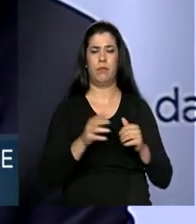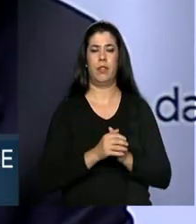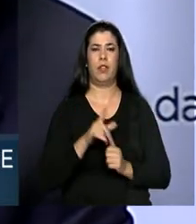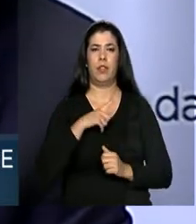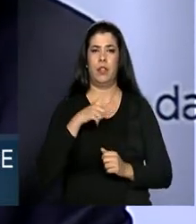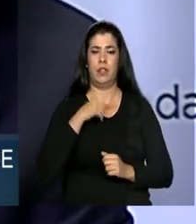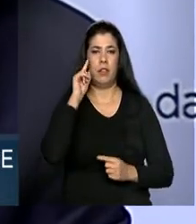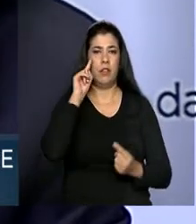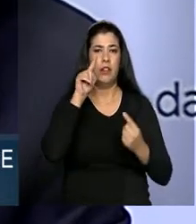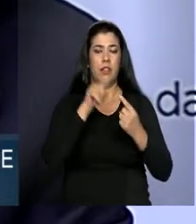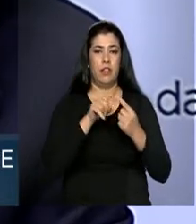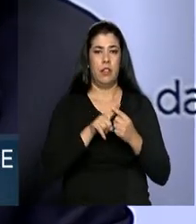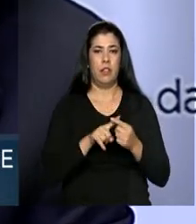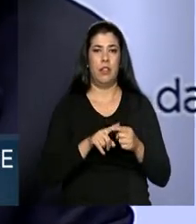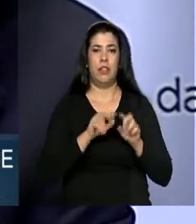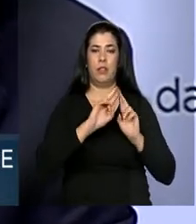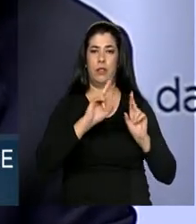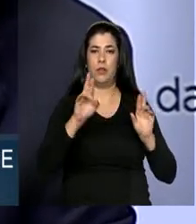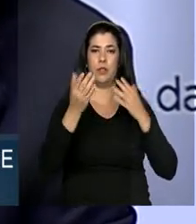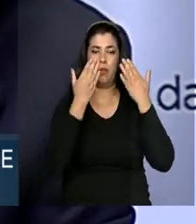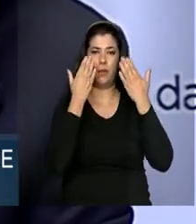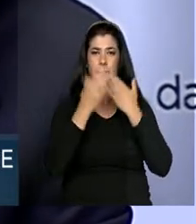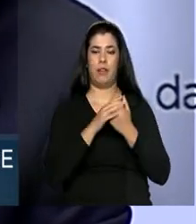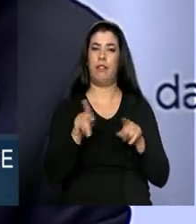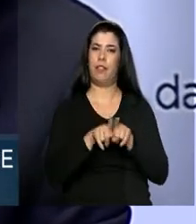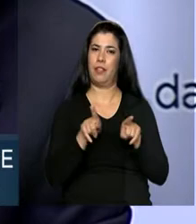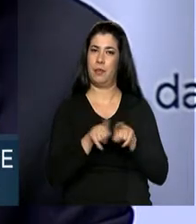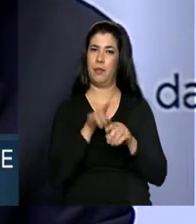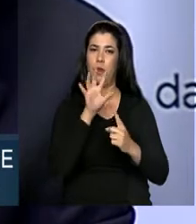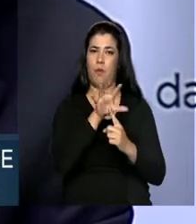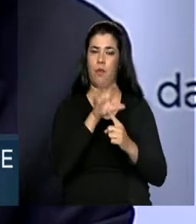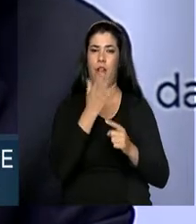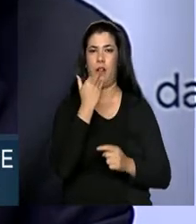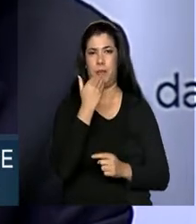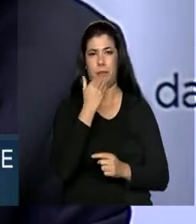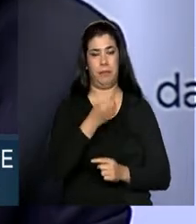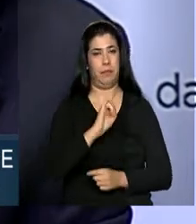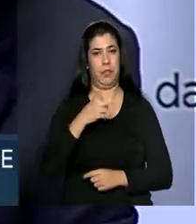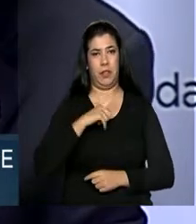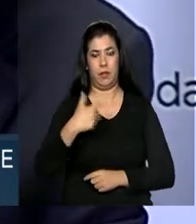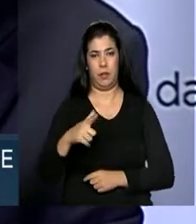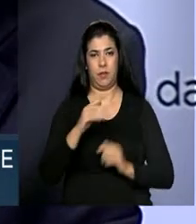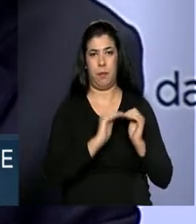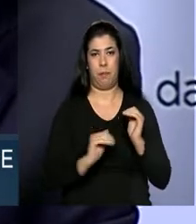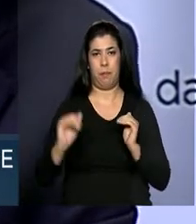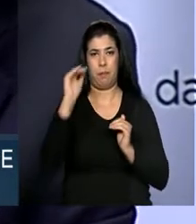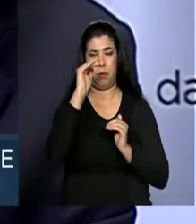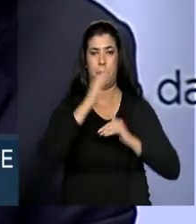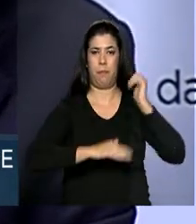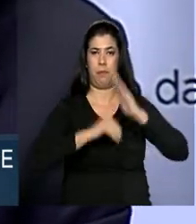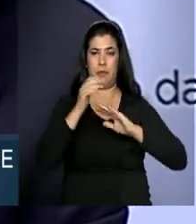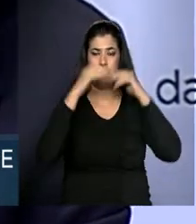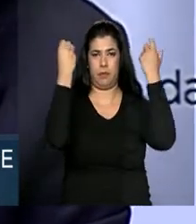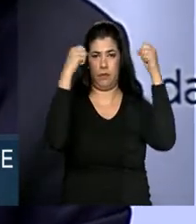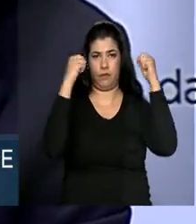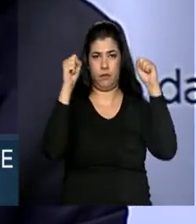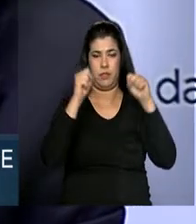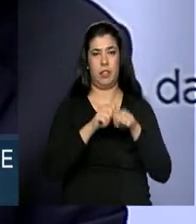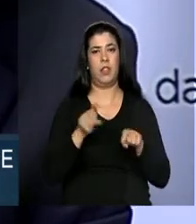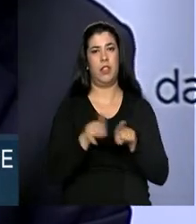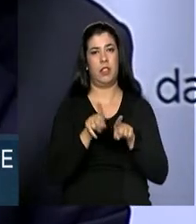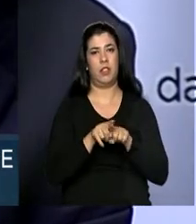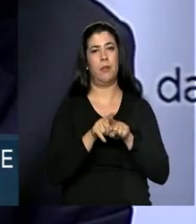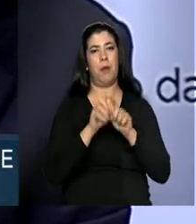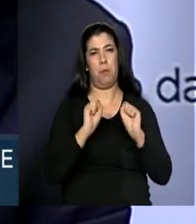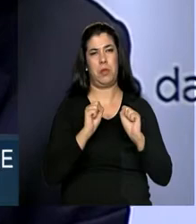prática da atividade física, também é pela alimentação. O que eu posso dizer para você é o seguinte, é que se nós não tivéssemos o aumento da atividade física, o sobrepeso